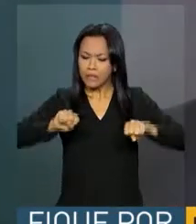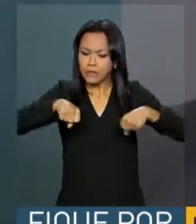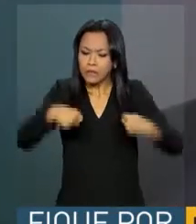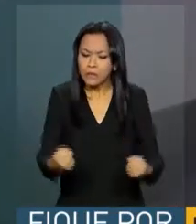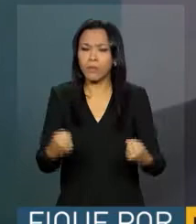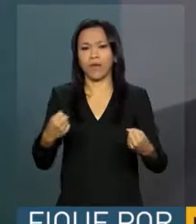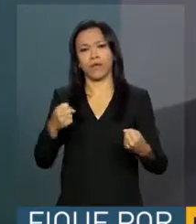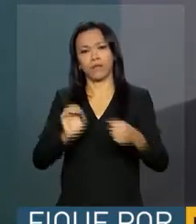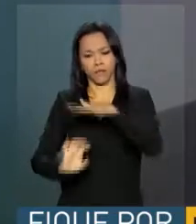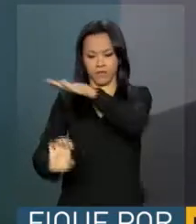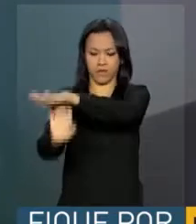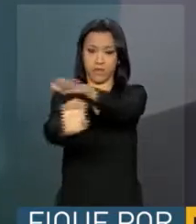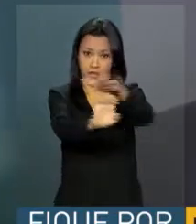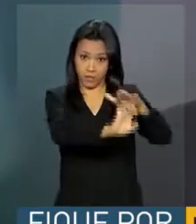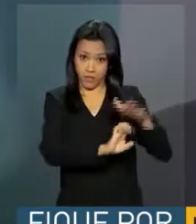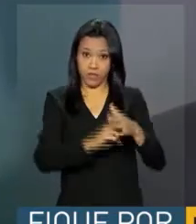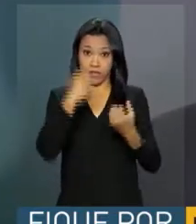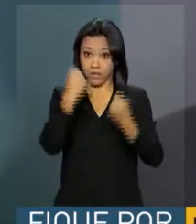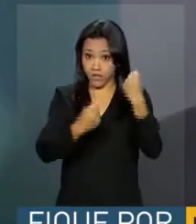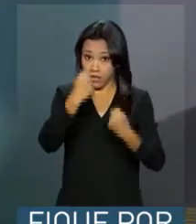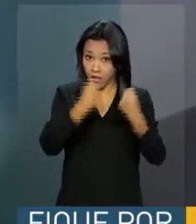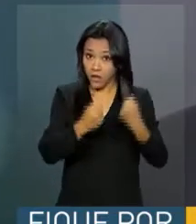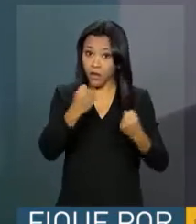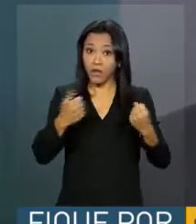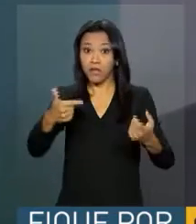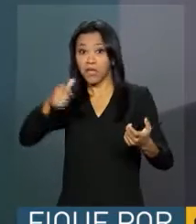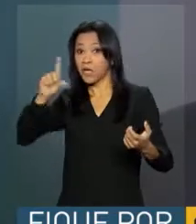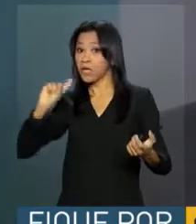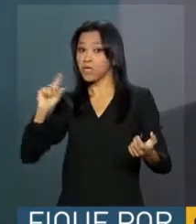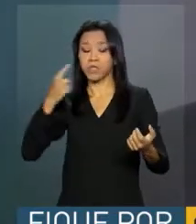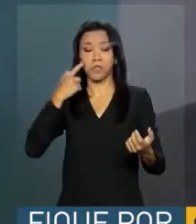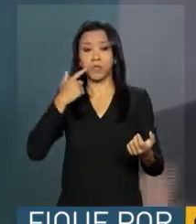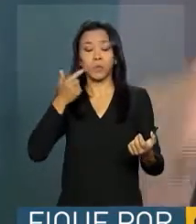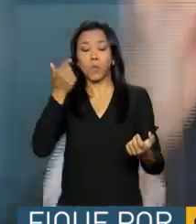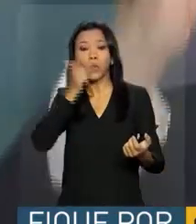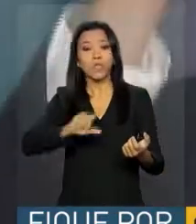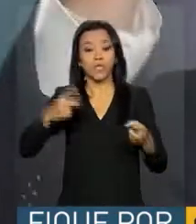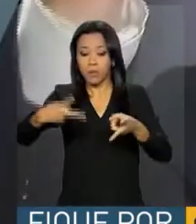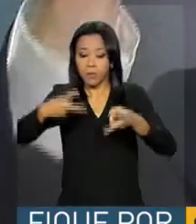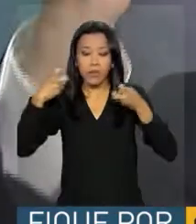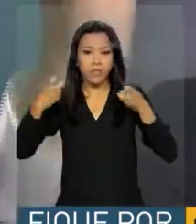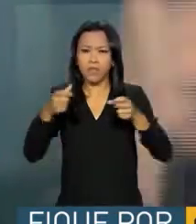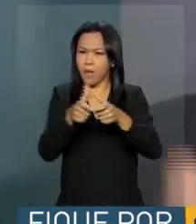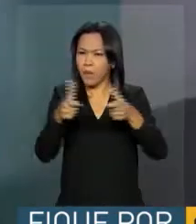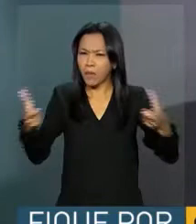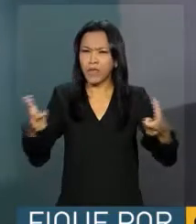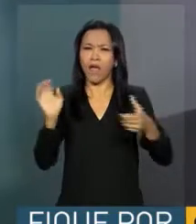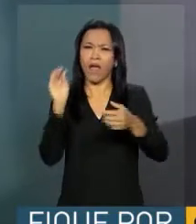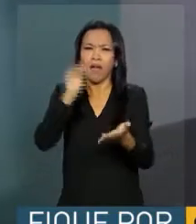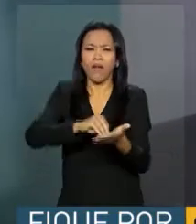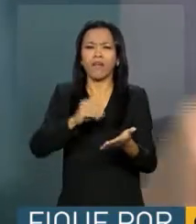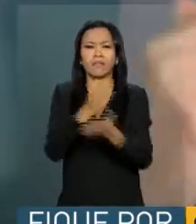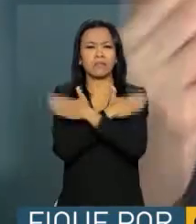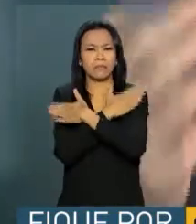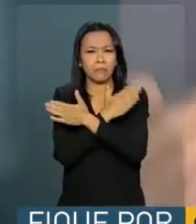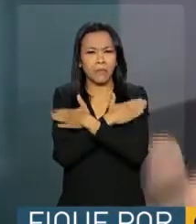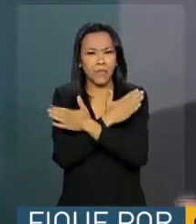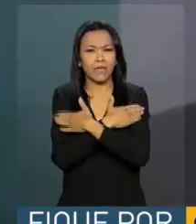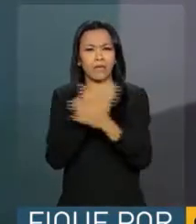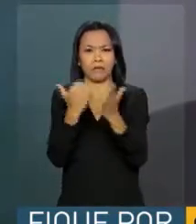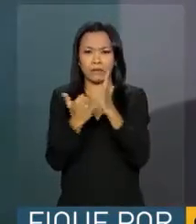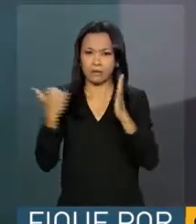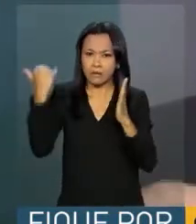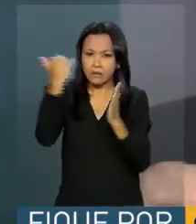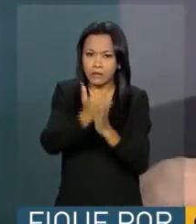do crescimento, que ainda não é perceptível pela maior parte das pessoas, porque o desemprego ainda continua muito elevado,